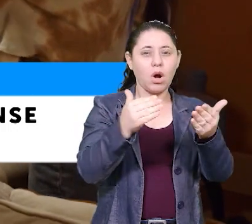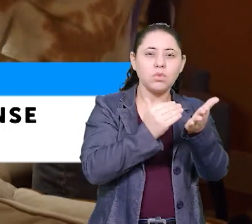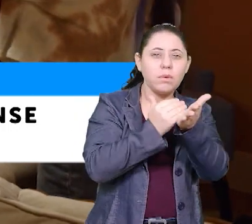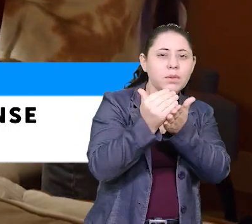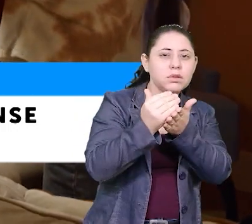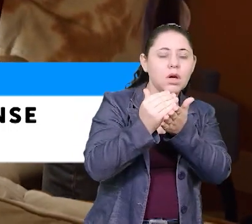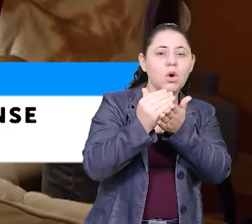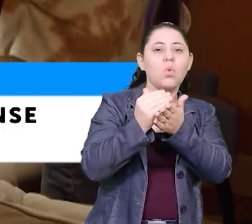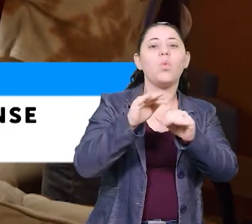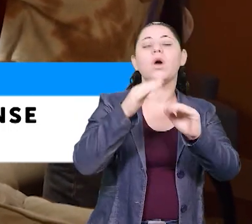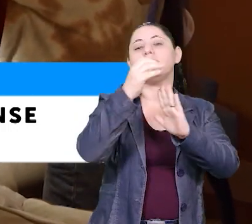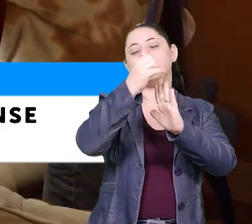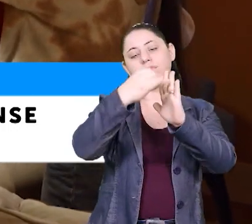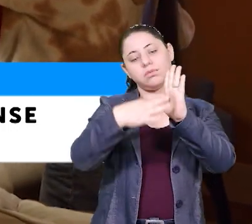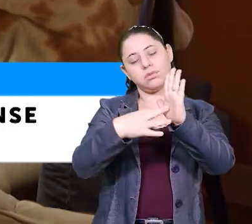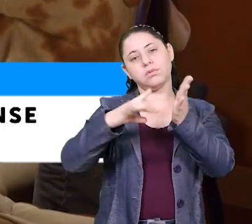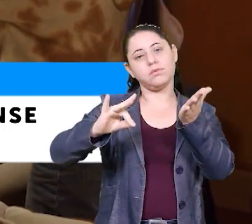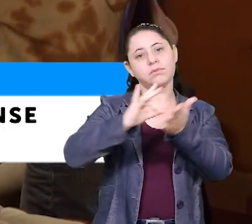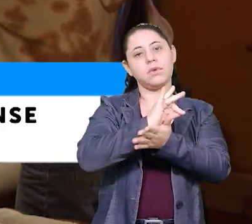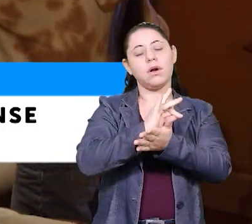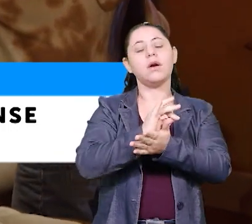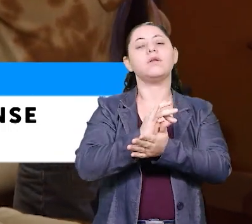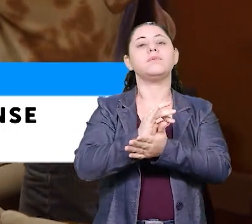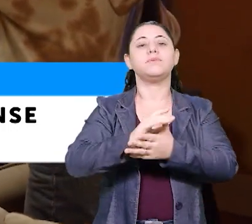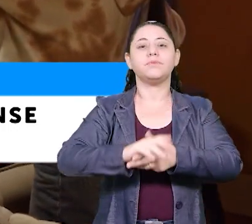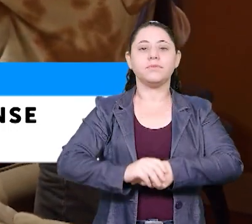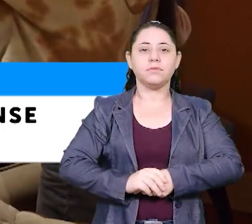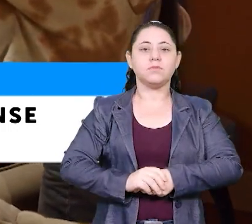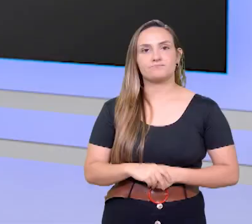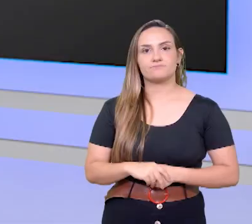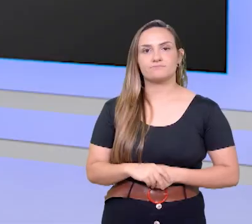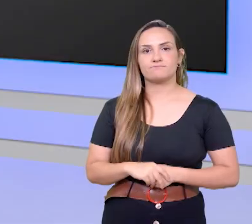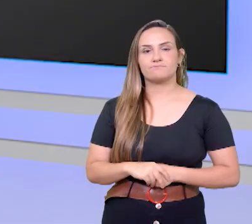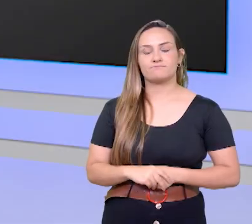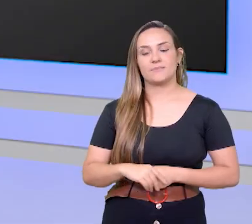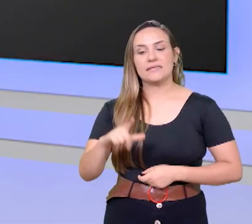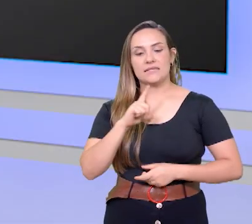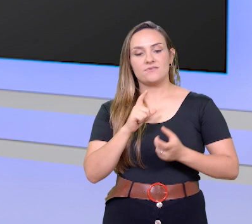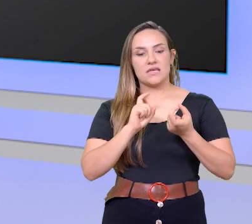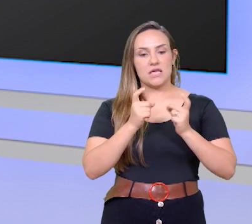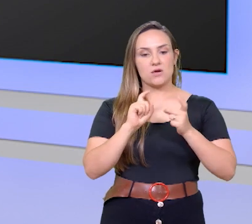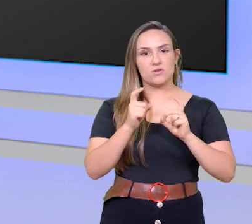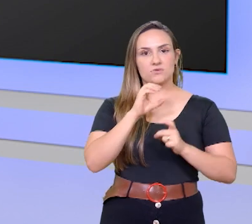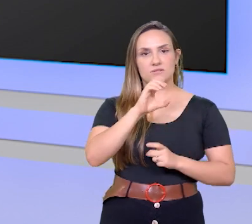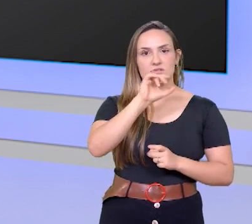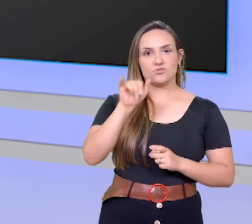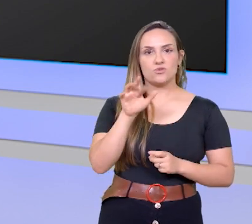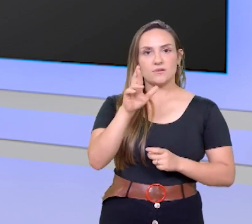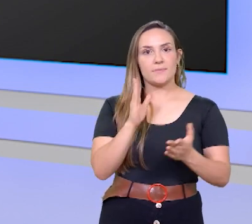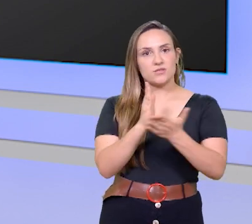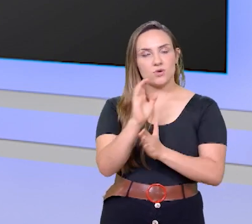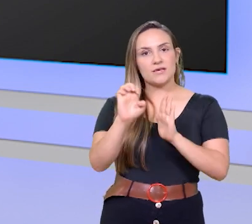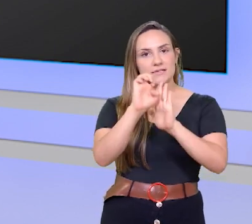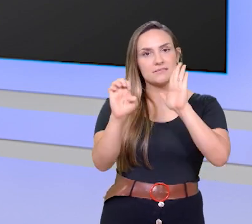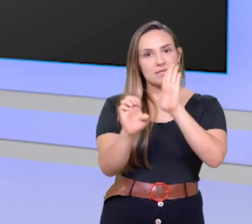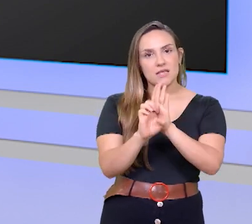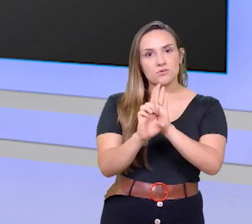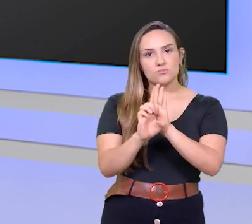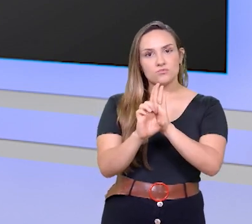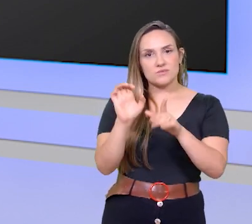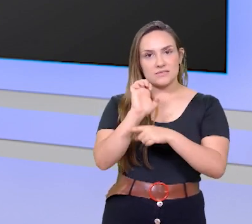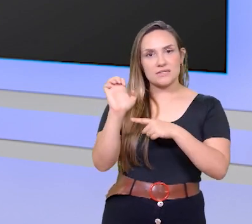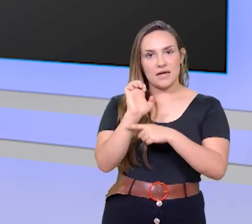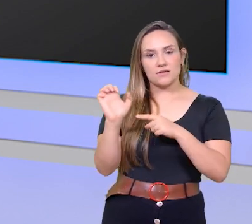projeto de lei entra em vigor na data da sua publicação. Em reunião semanal, o CCJR aprova